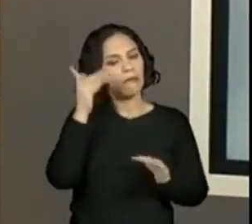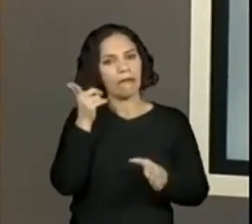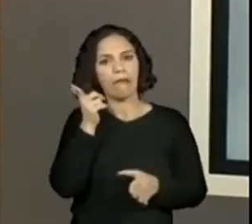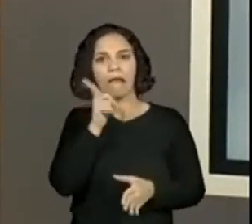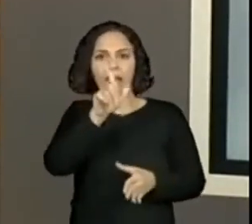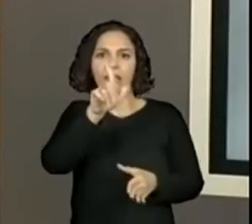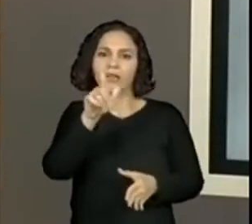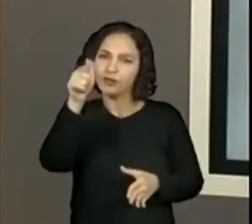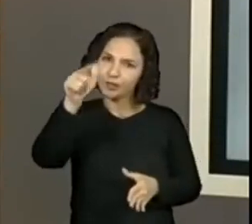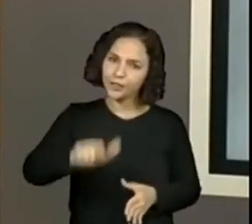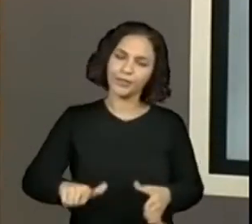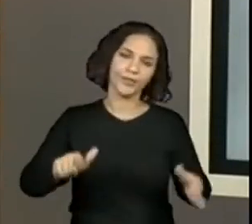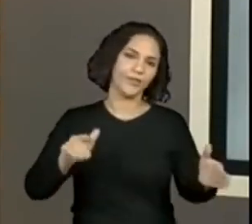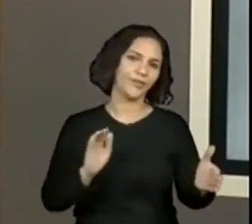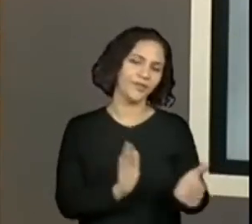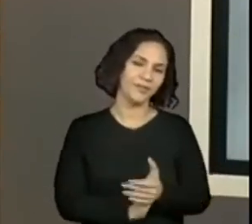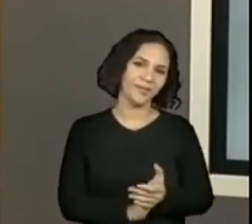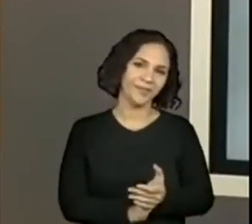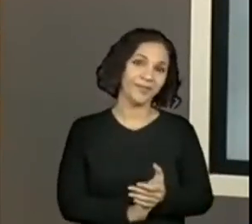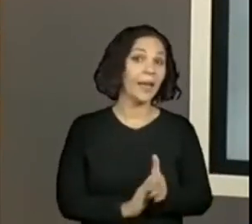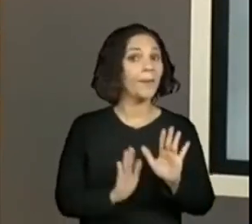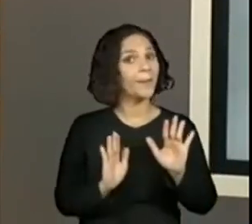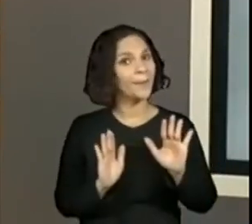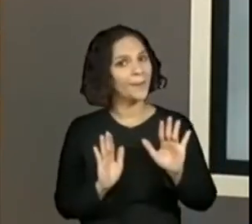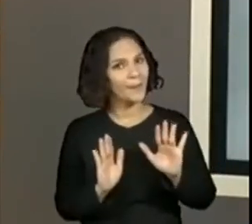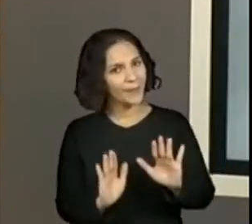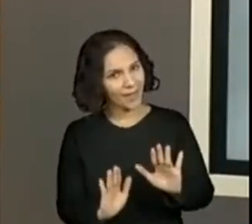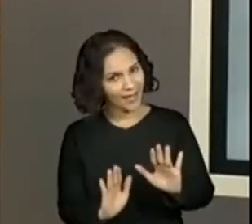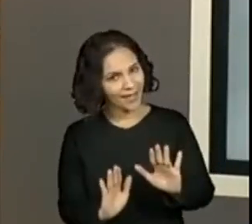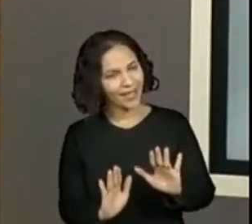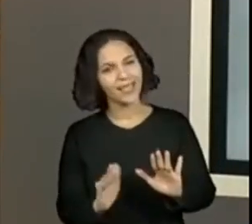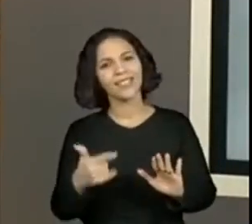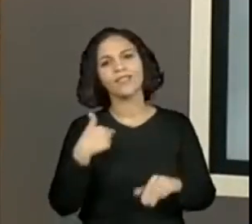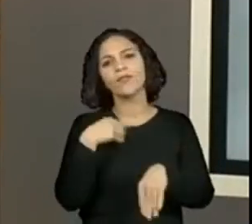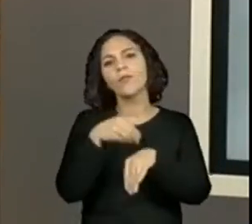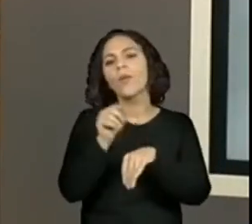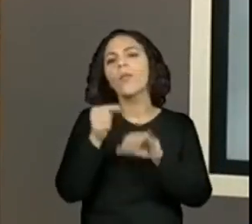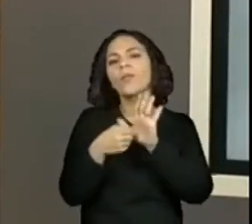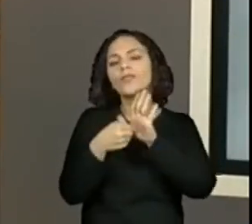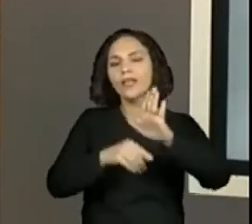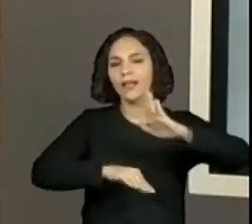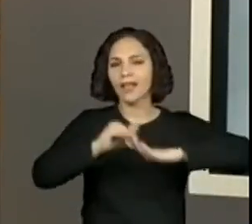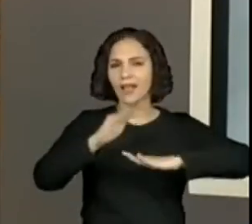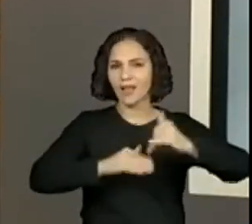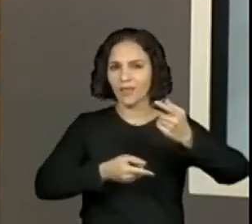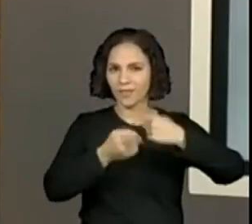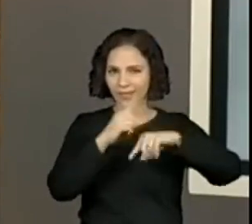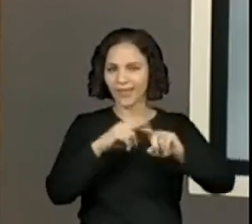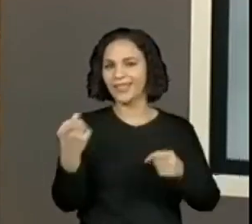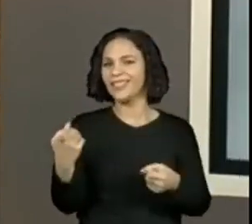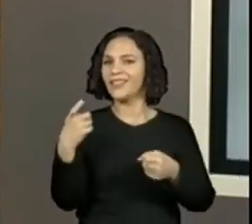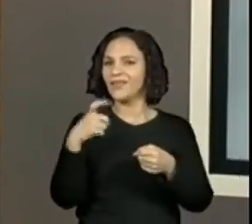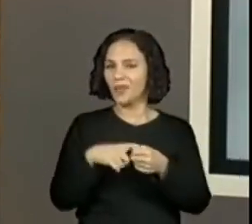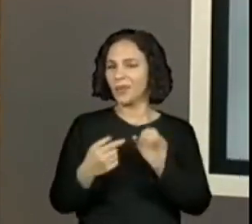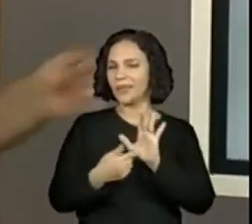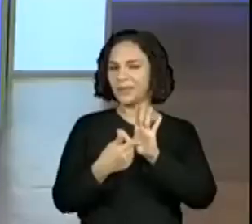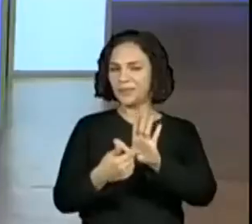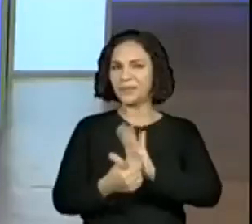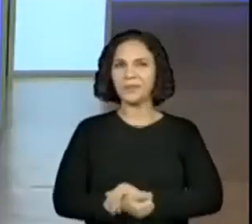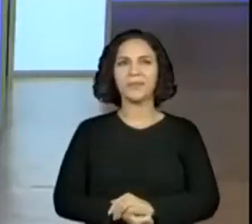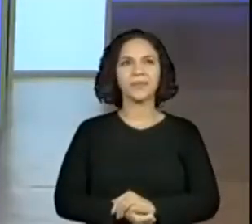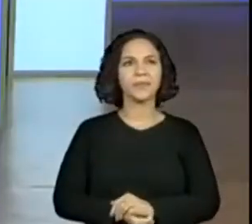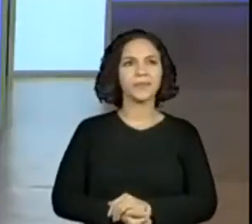jogo mais uma vez mas antes da gente entrar no nosso jogo vou colocar habilidade na telinha e já volto para falar com você